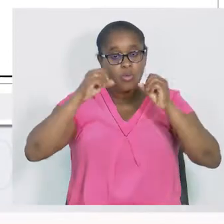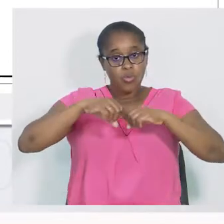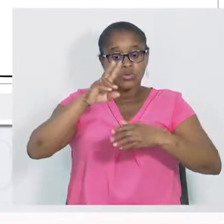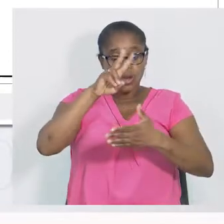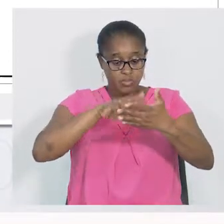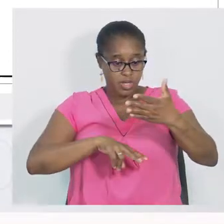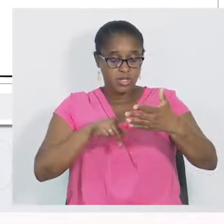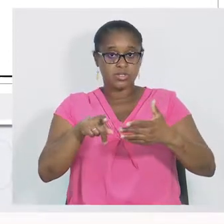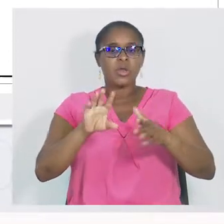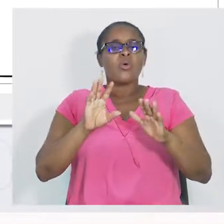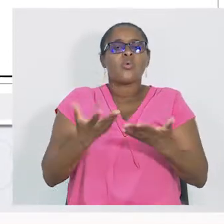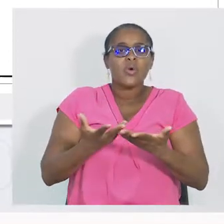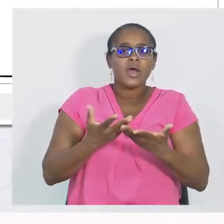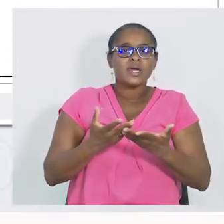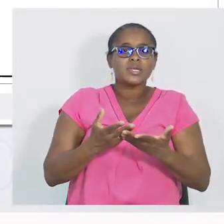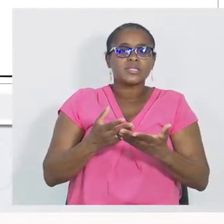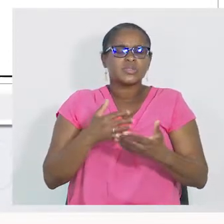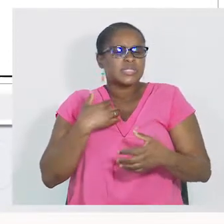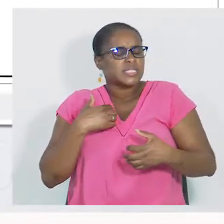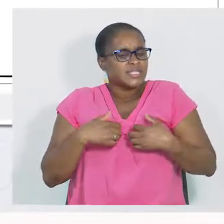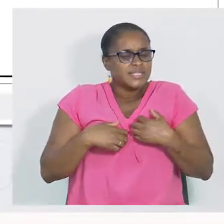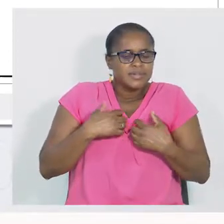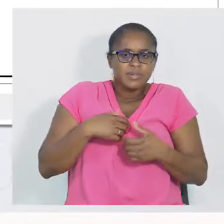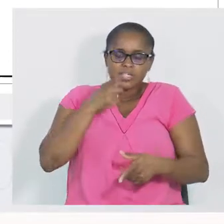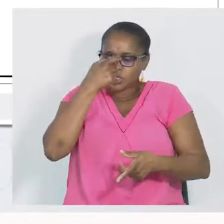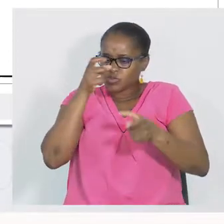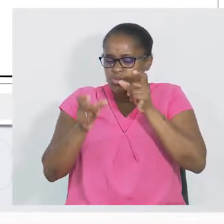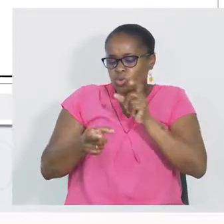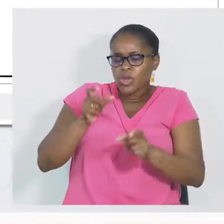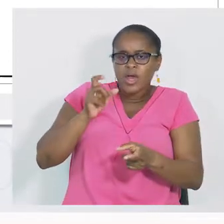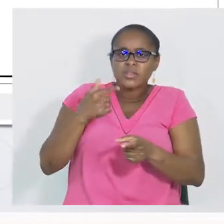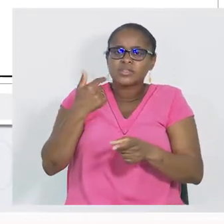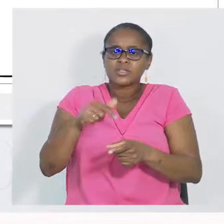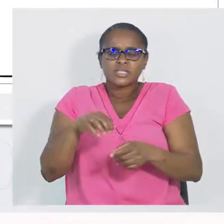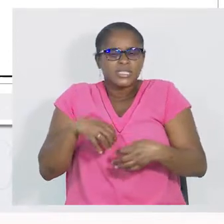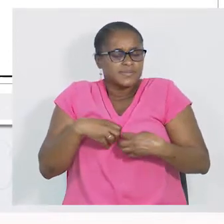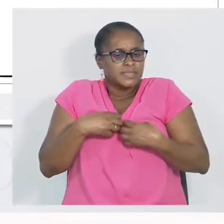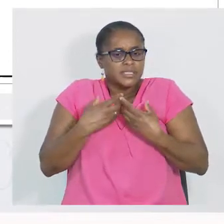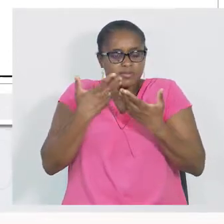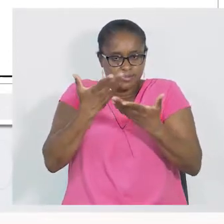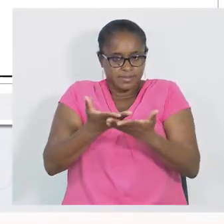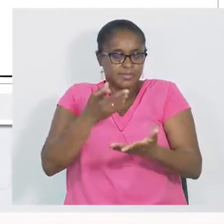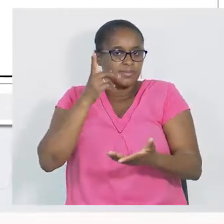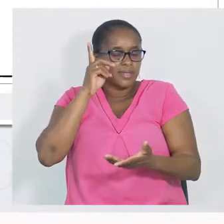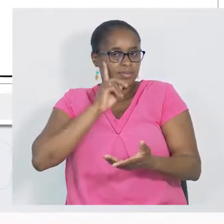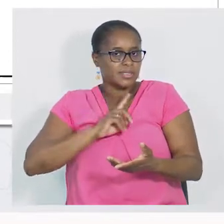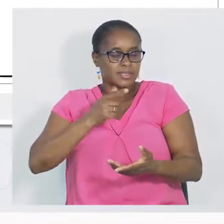podem pedir porque acha que o outro, por exemplo,